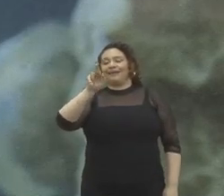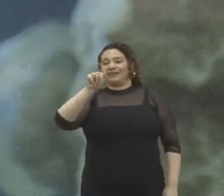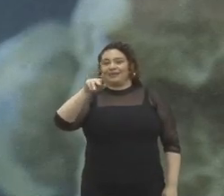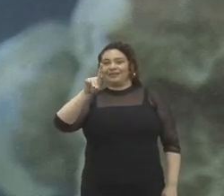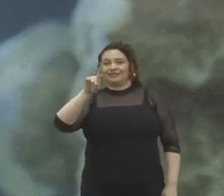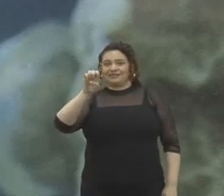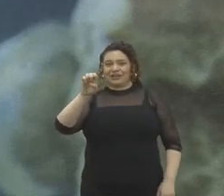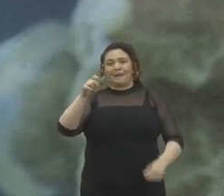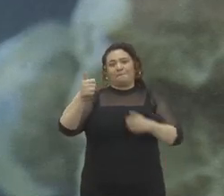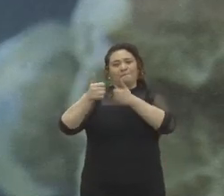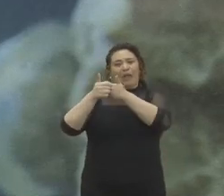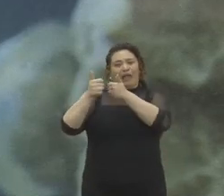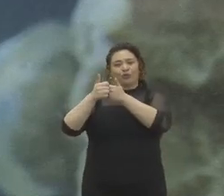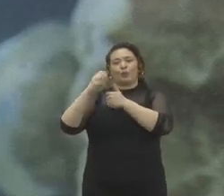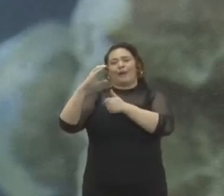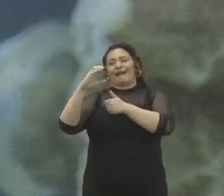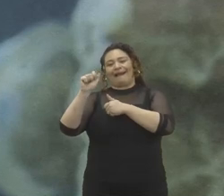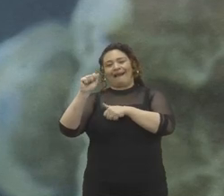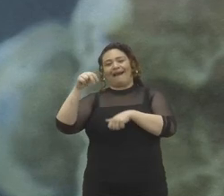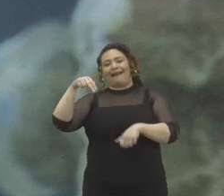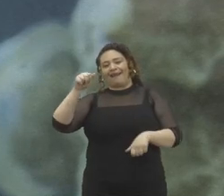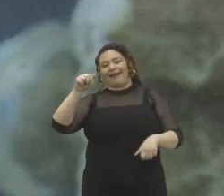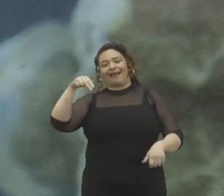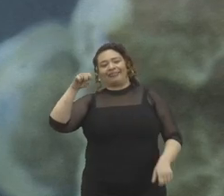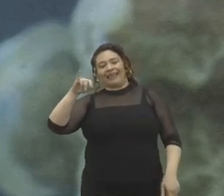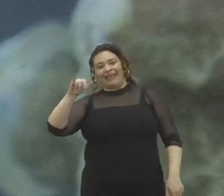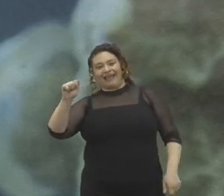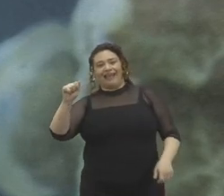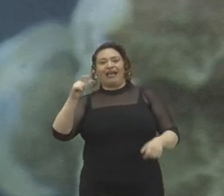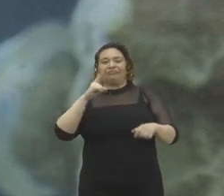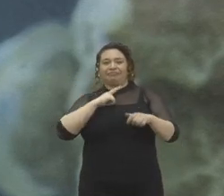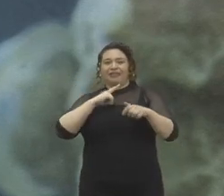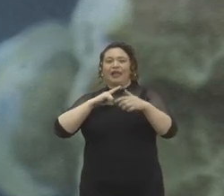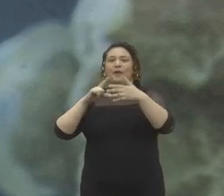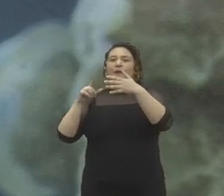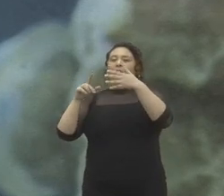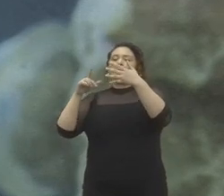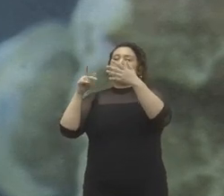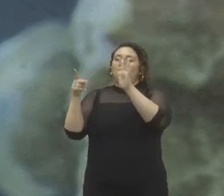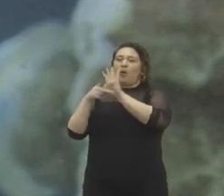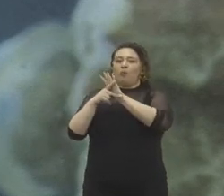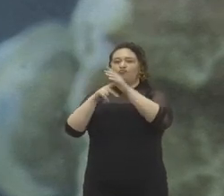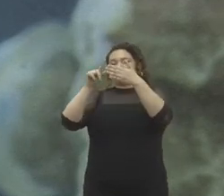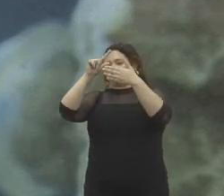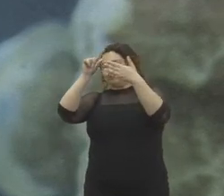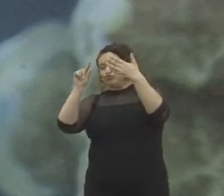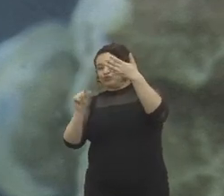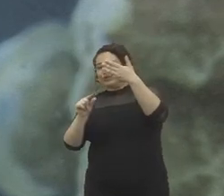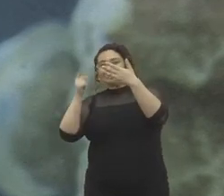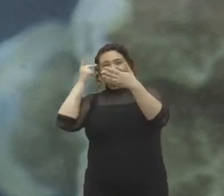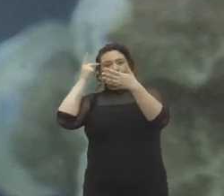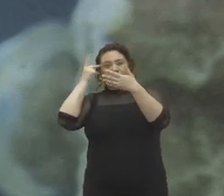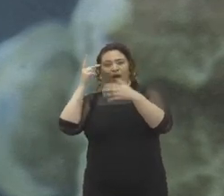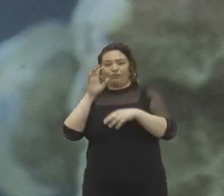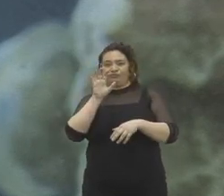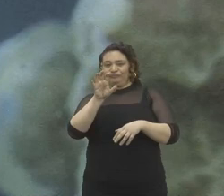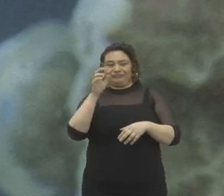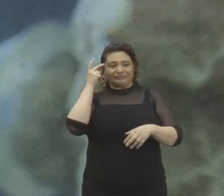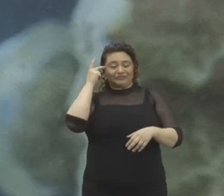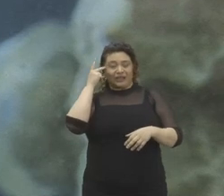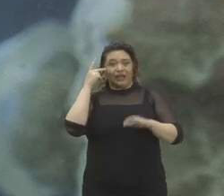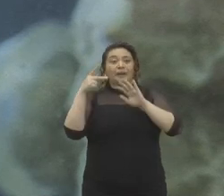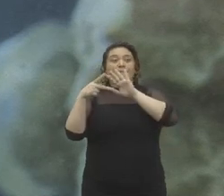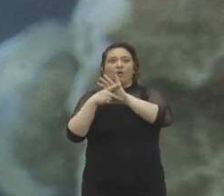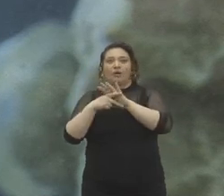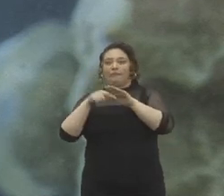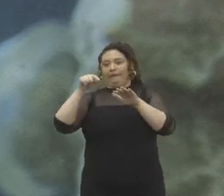Cananeia em frente a ao litoral sul de São Paulo também conhecida como a Ilha das Cobras né e a queimada grande